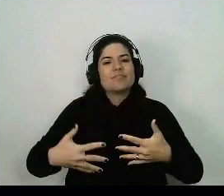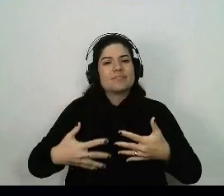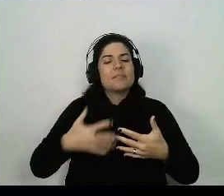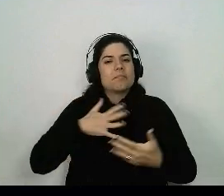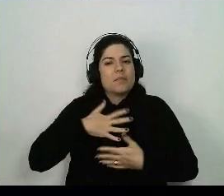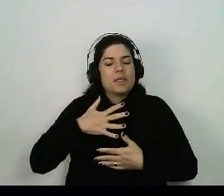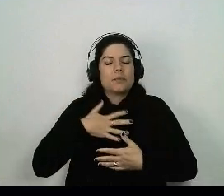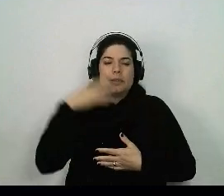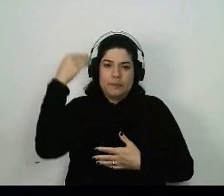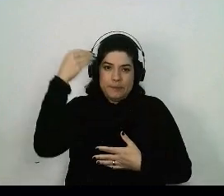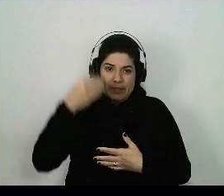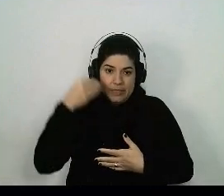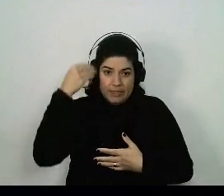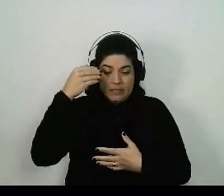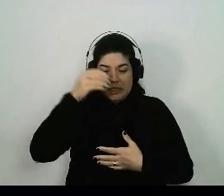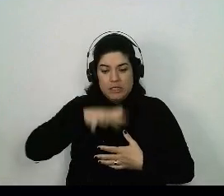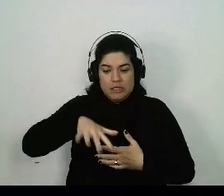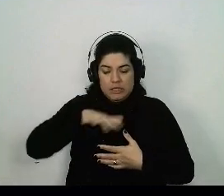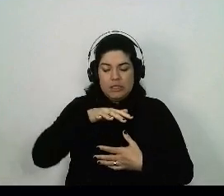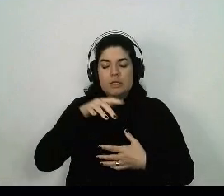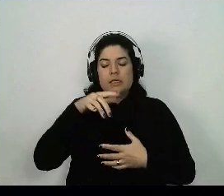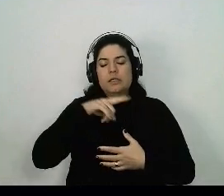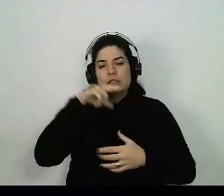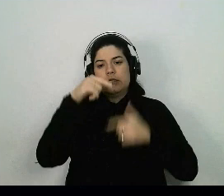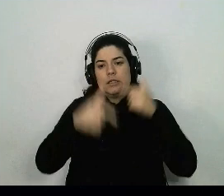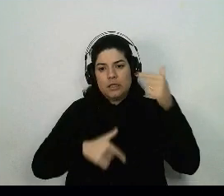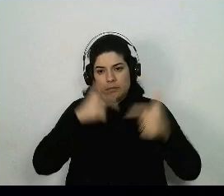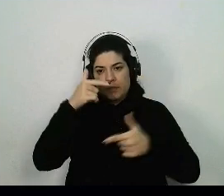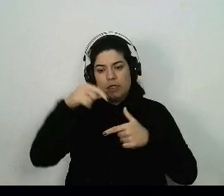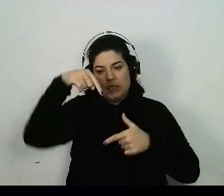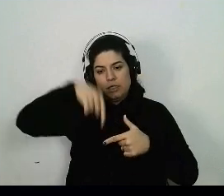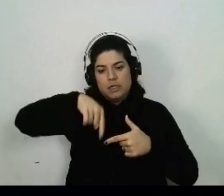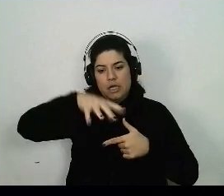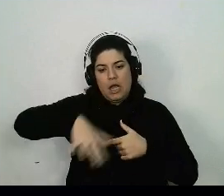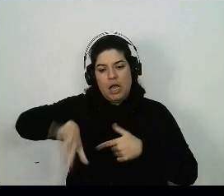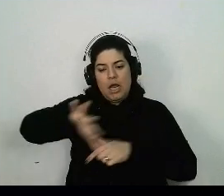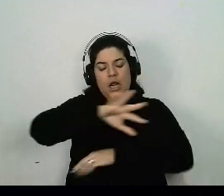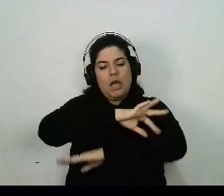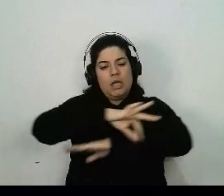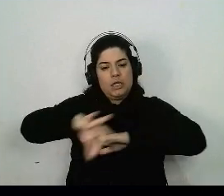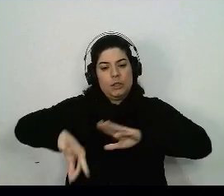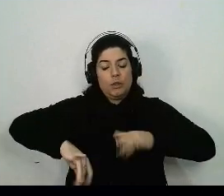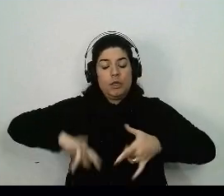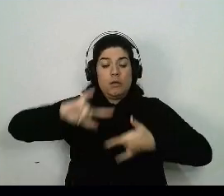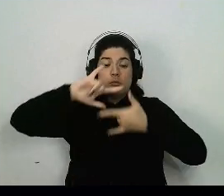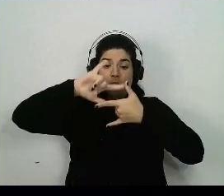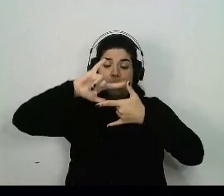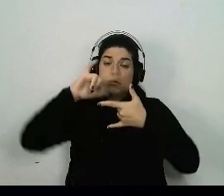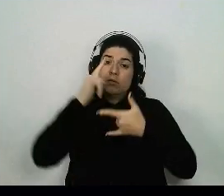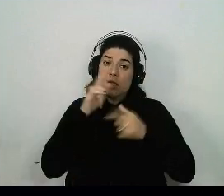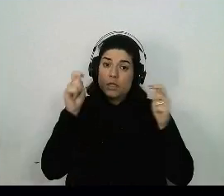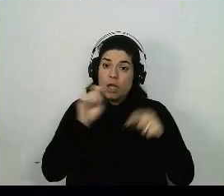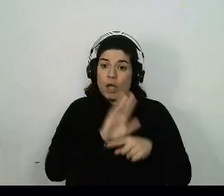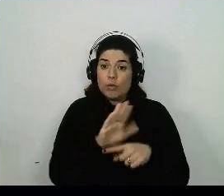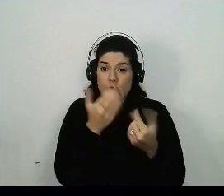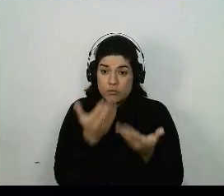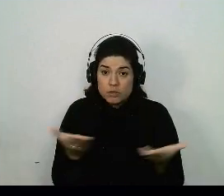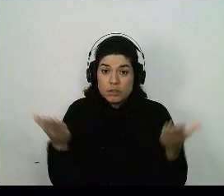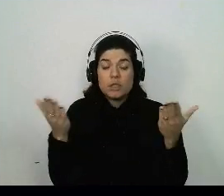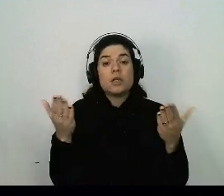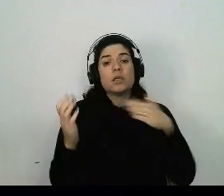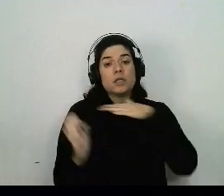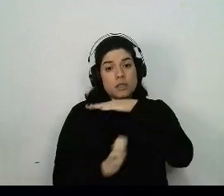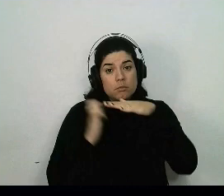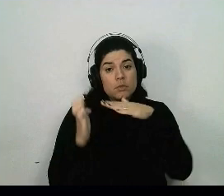aqui nesse tempo de trabalhando na área de arquitetura da Microsoft, que possa ser útil para as organizações aí, para as